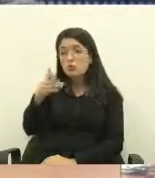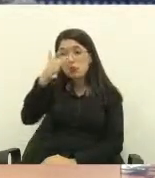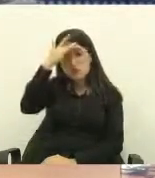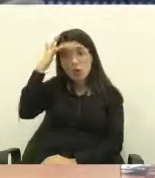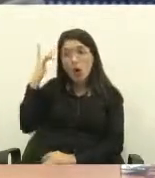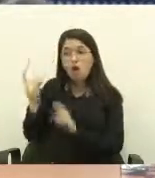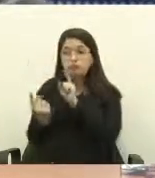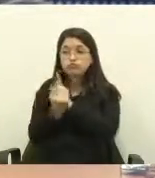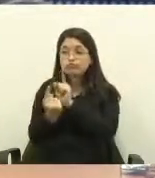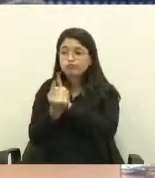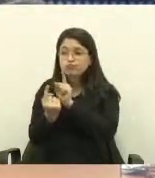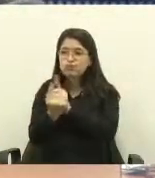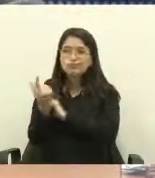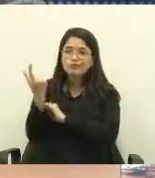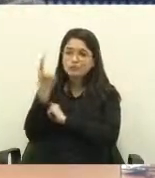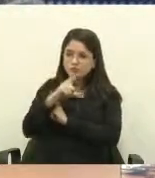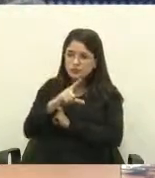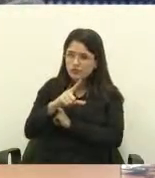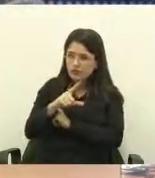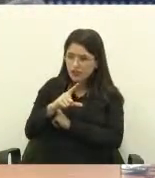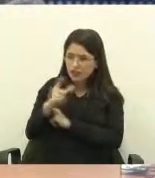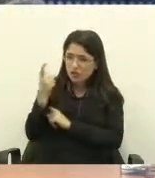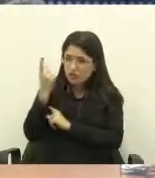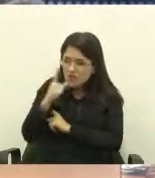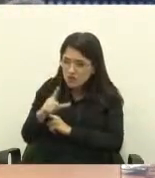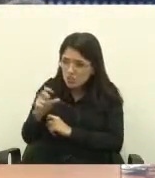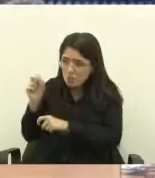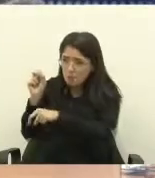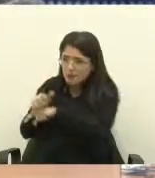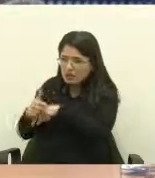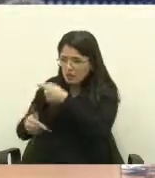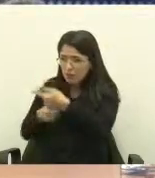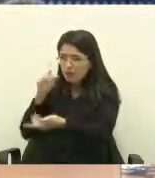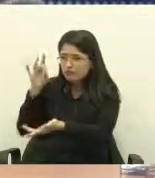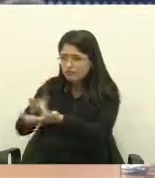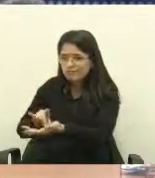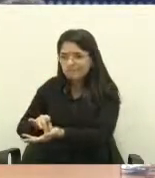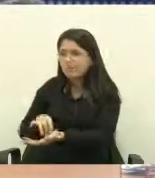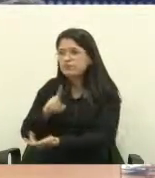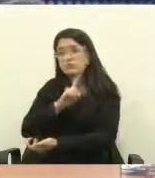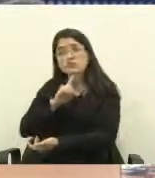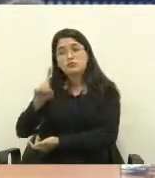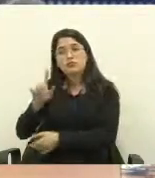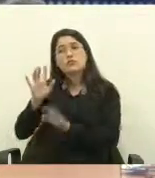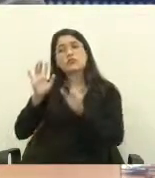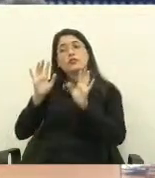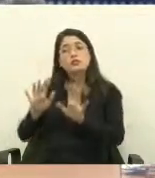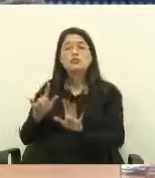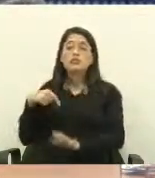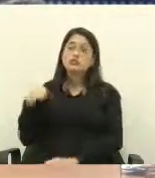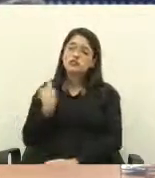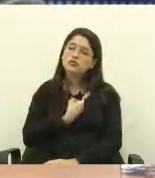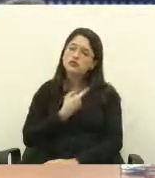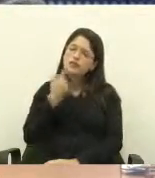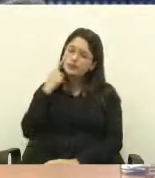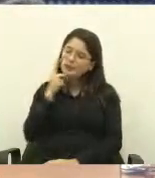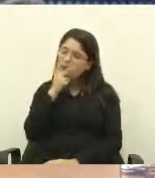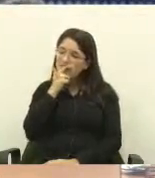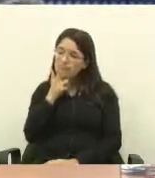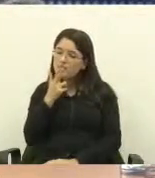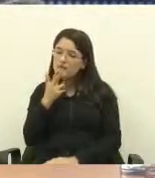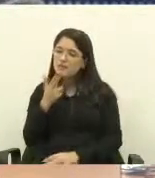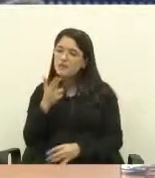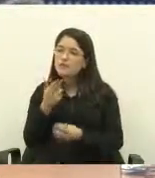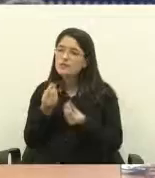dizer, nós contemplamos com vagas de trabalho? Não. Só que a gente identifica com a população que